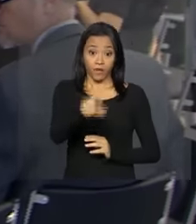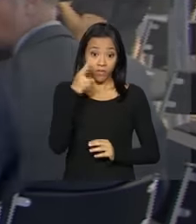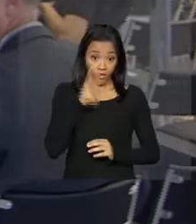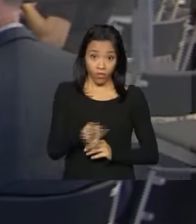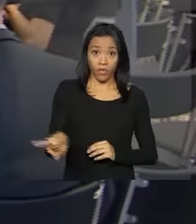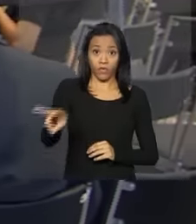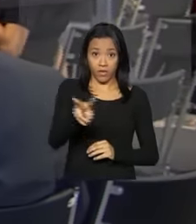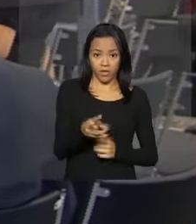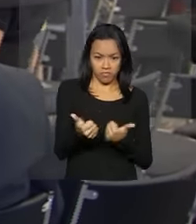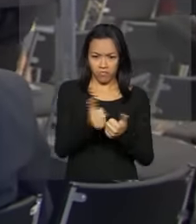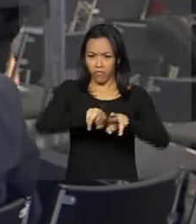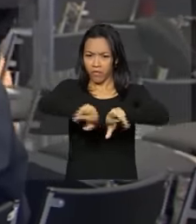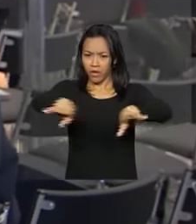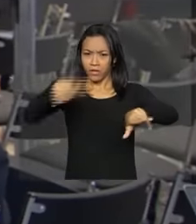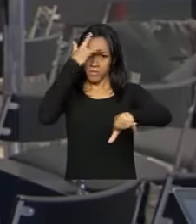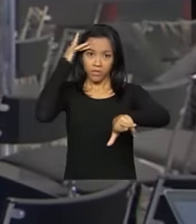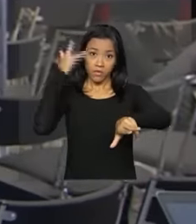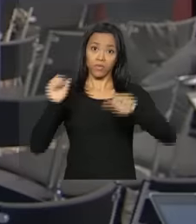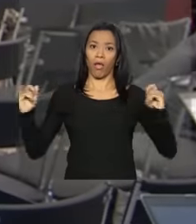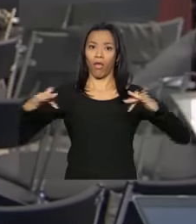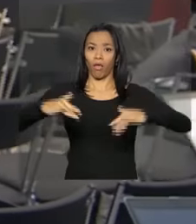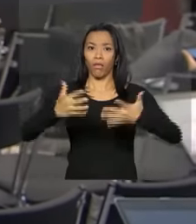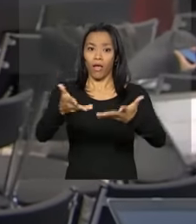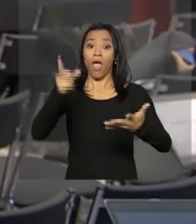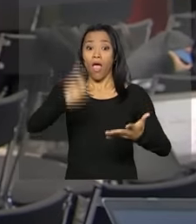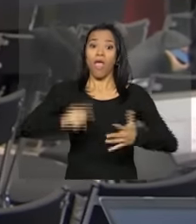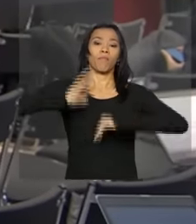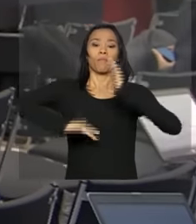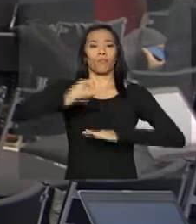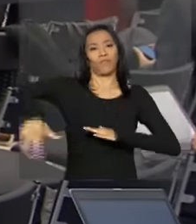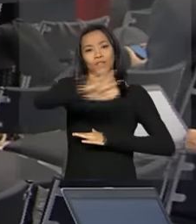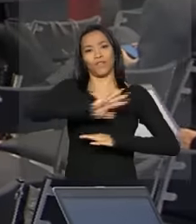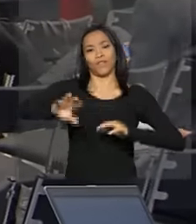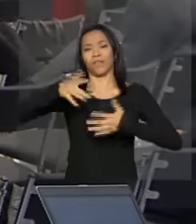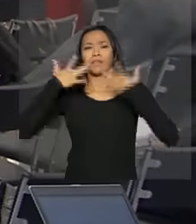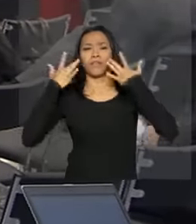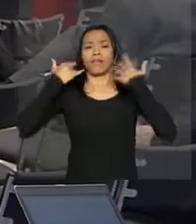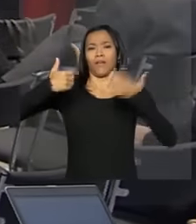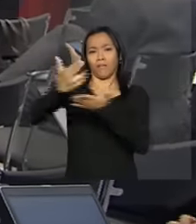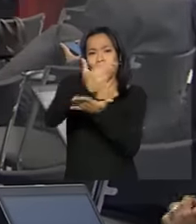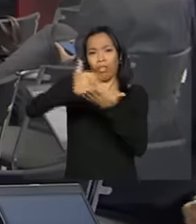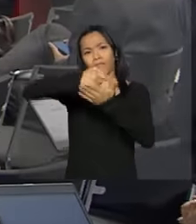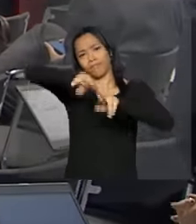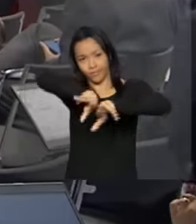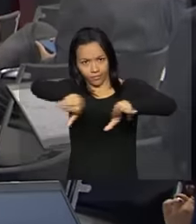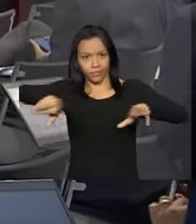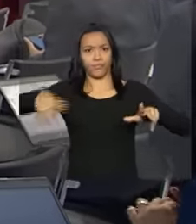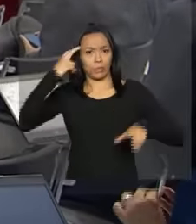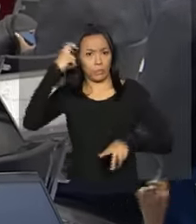boa movimentação Aqui Acontece esse encontro dessa vez com artistas e intelectuais também em defesa da